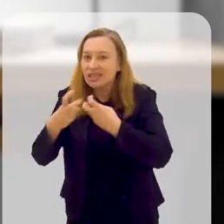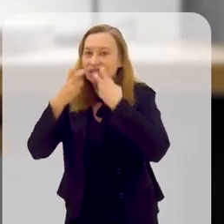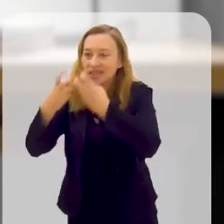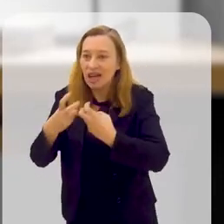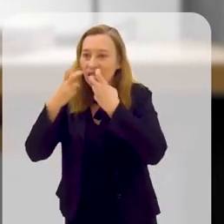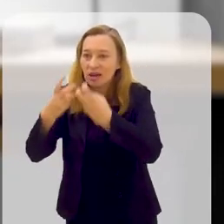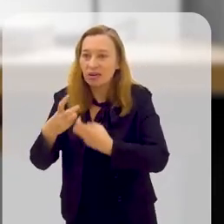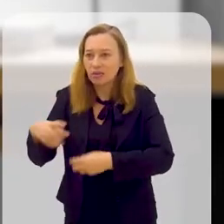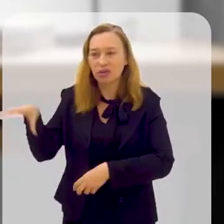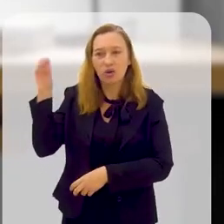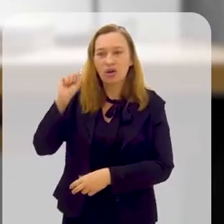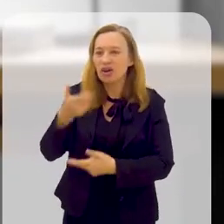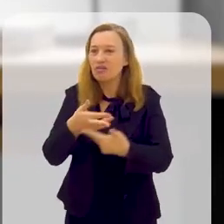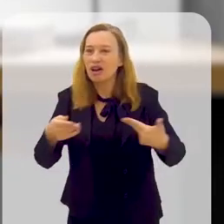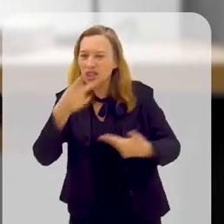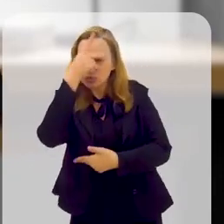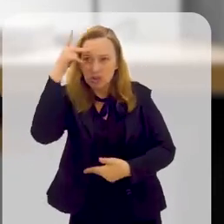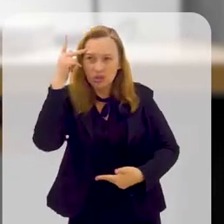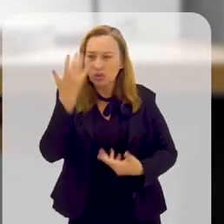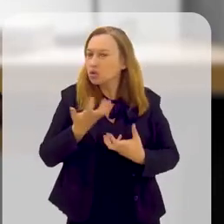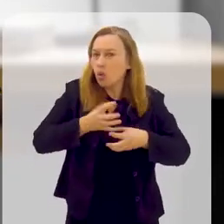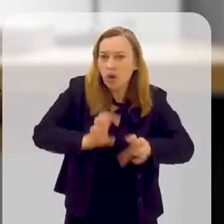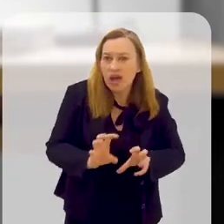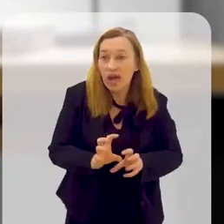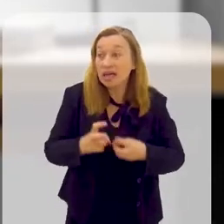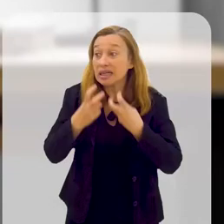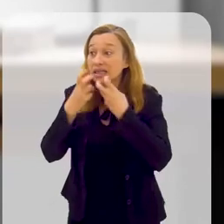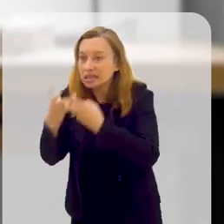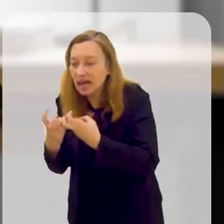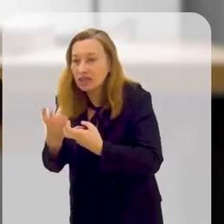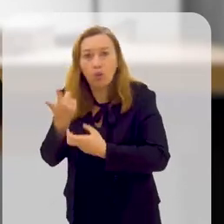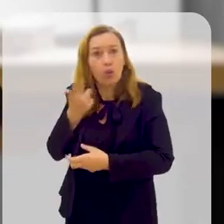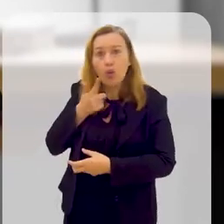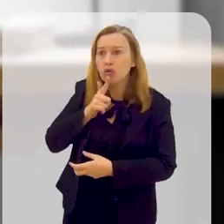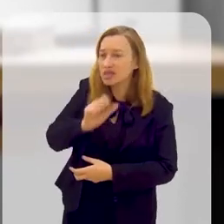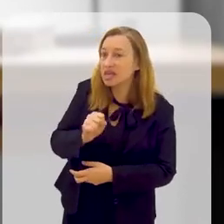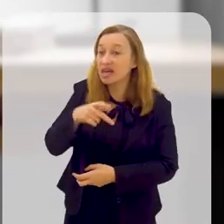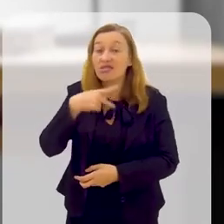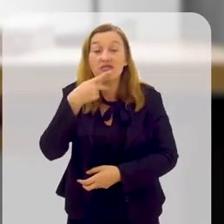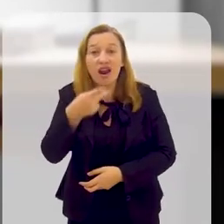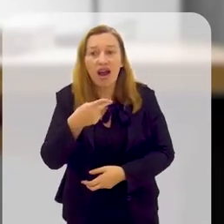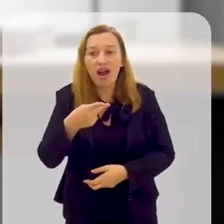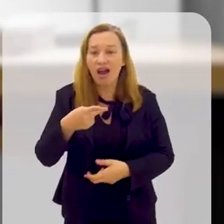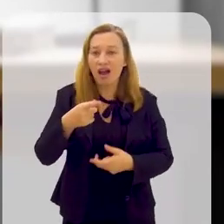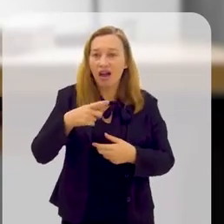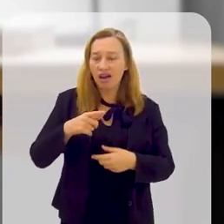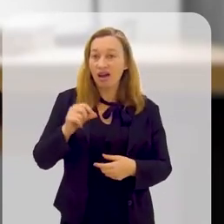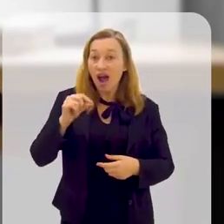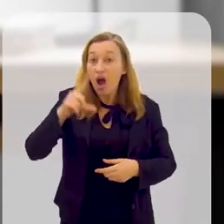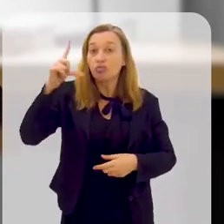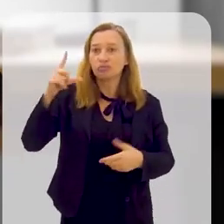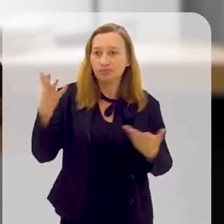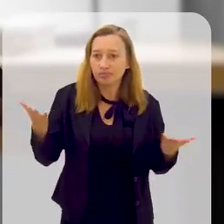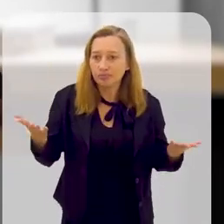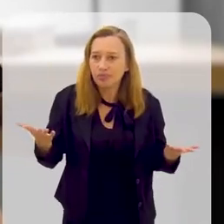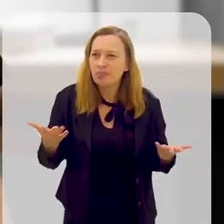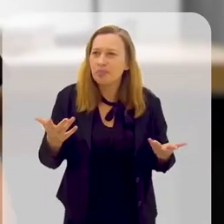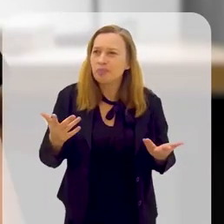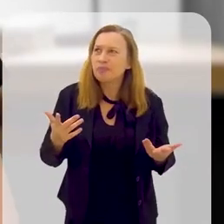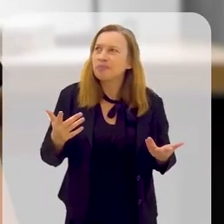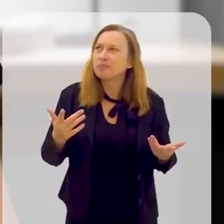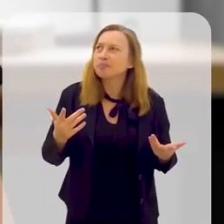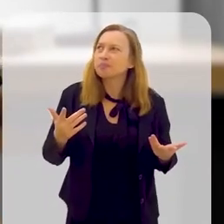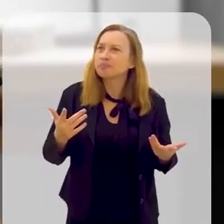a gritar para você ouvir muitas pessoas não querem gritar não conseguem falar alto e